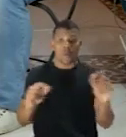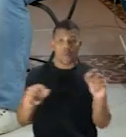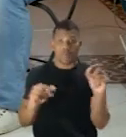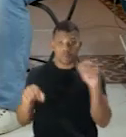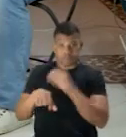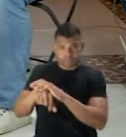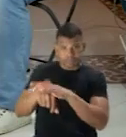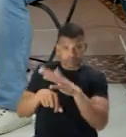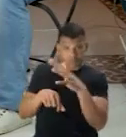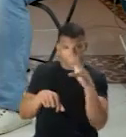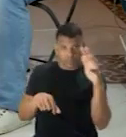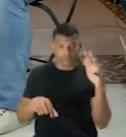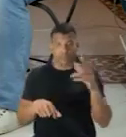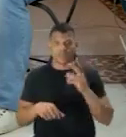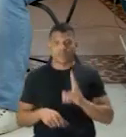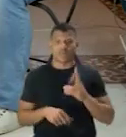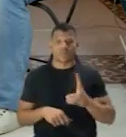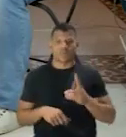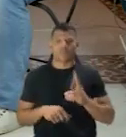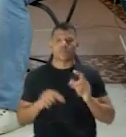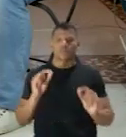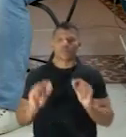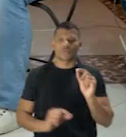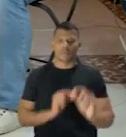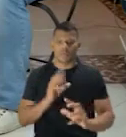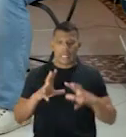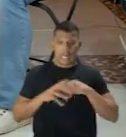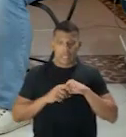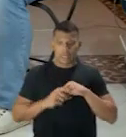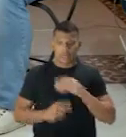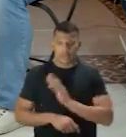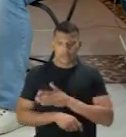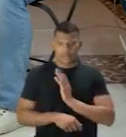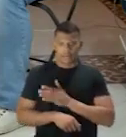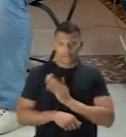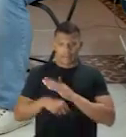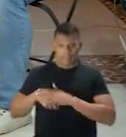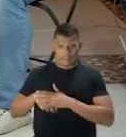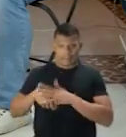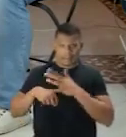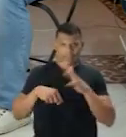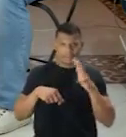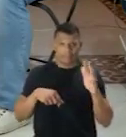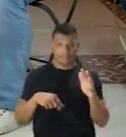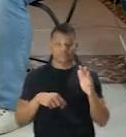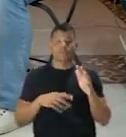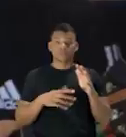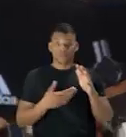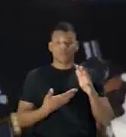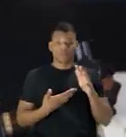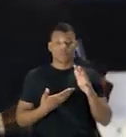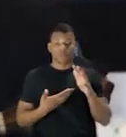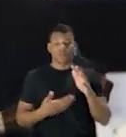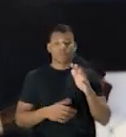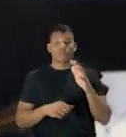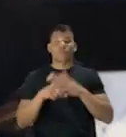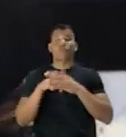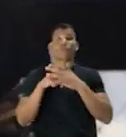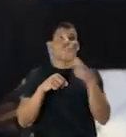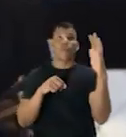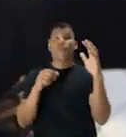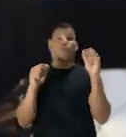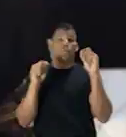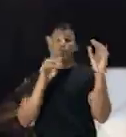pra ter a luz maior. A força de um clarão sempre brilhando no seu